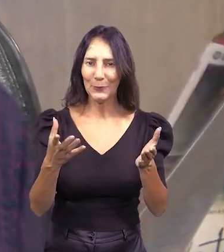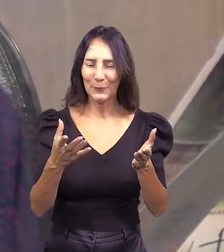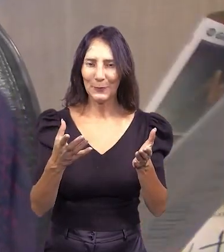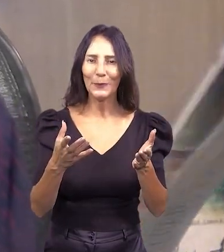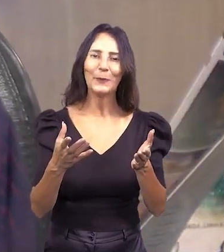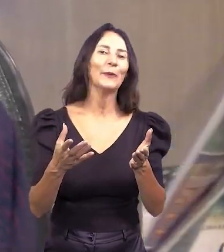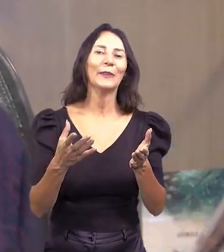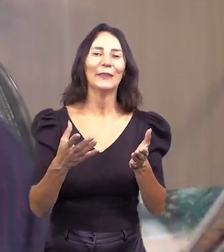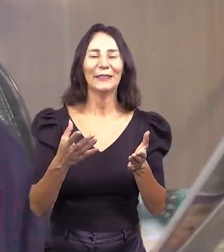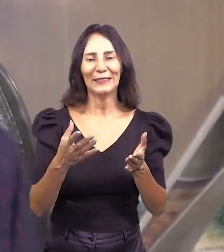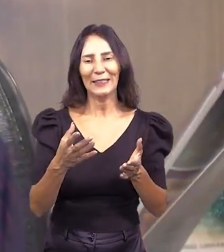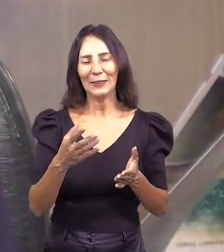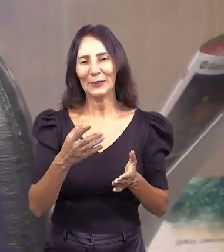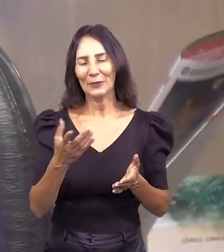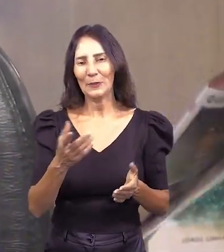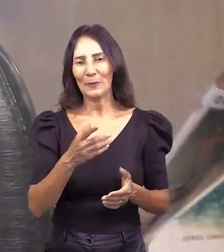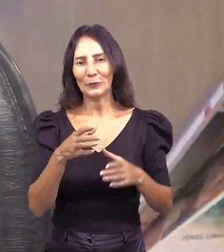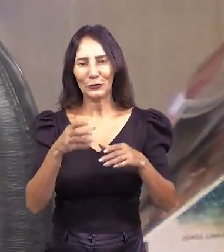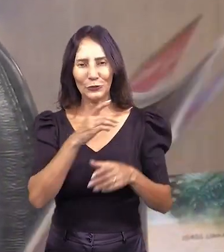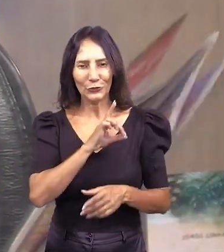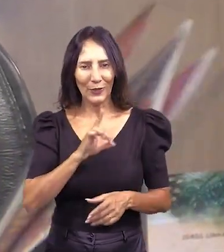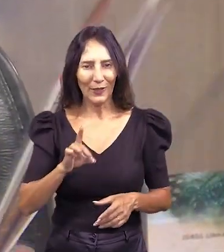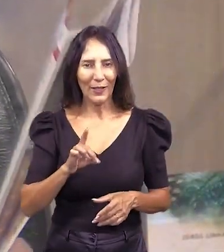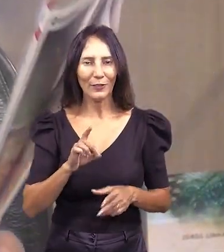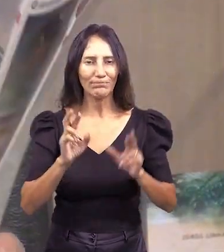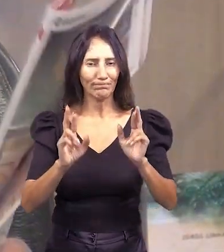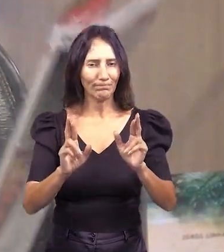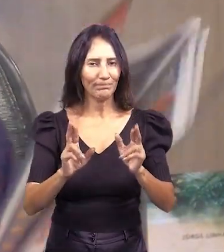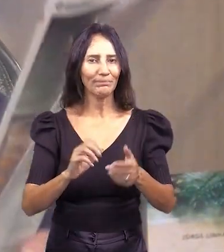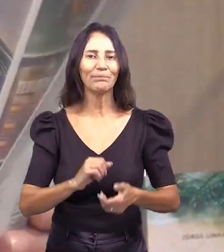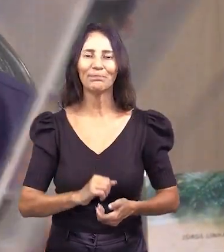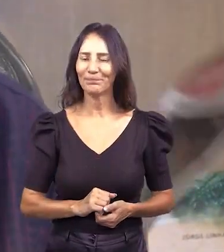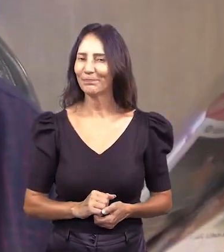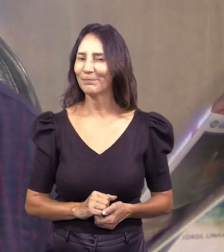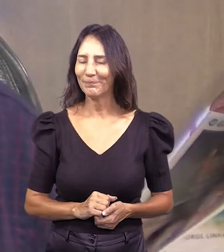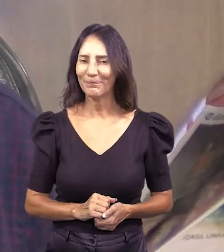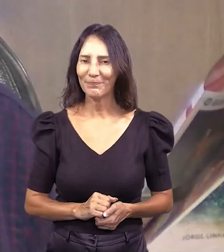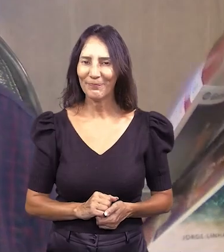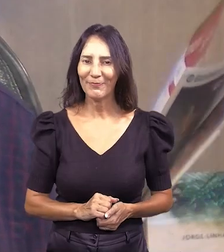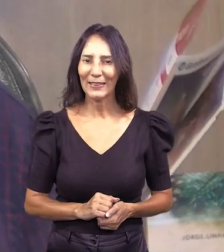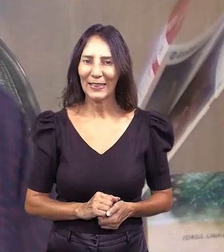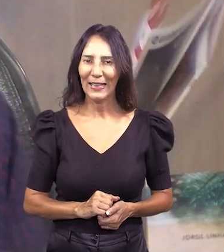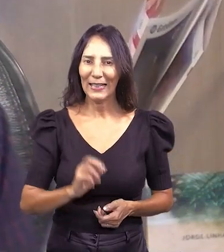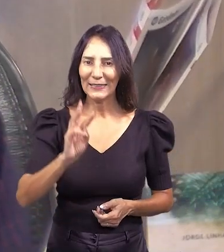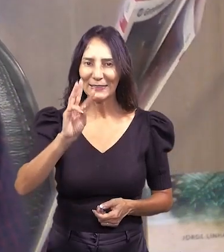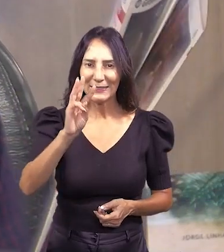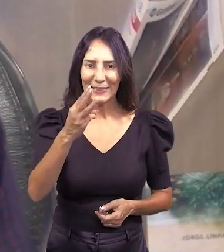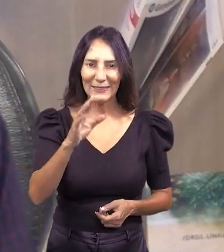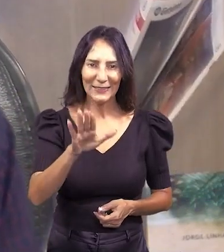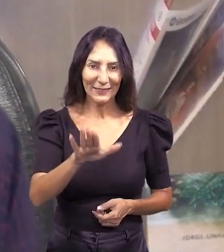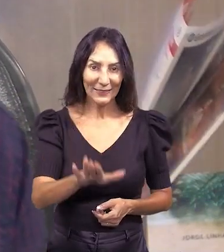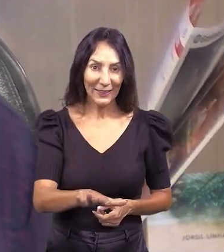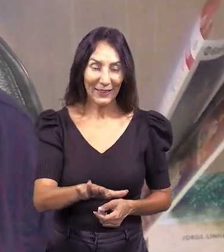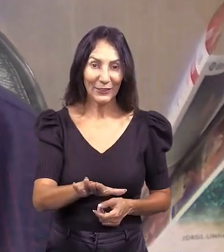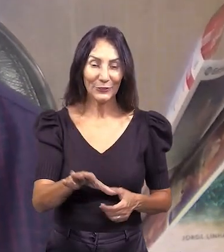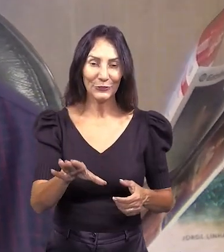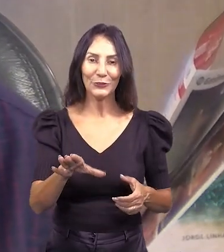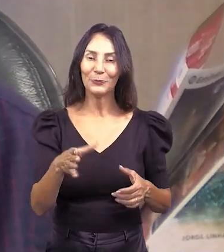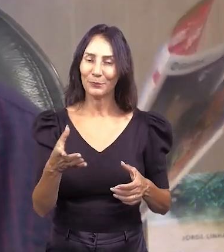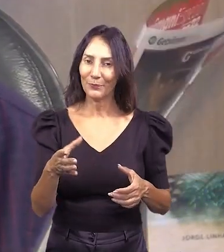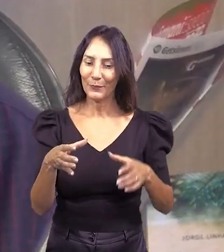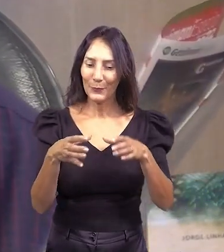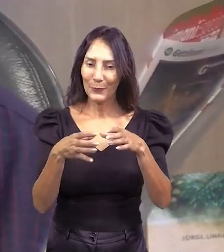Elias Lima, com a responsabilidade. Às 15 horas, que legal, vamos ter as missões,